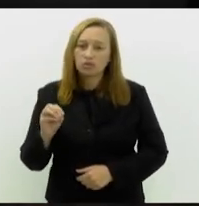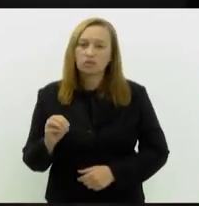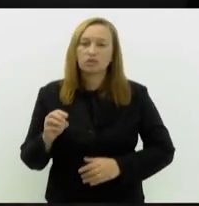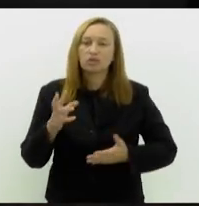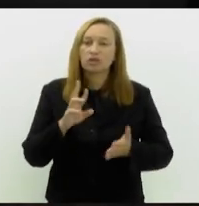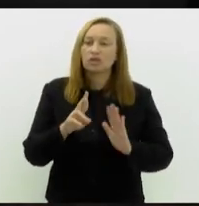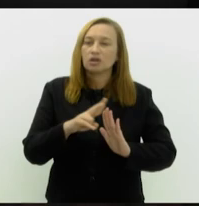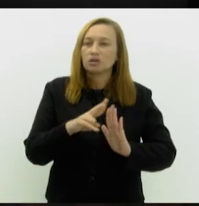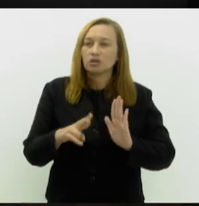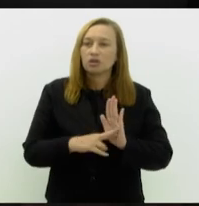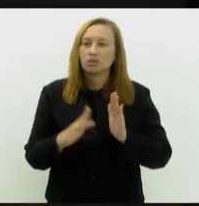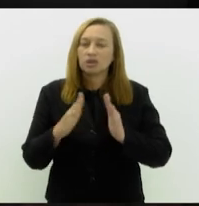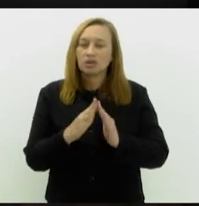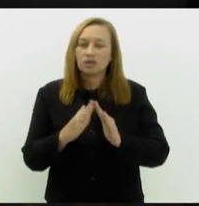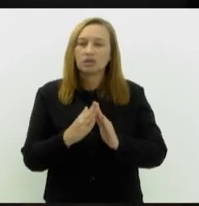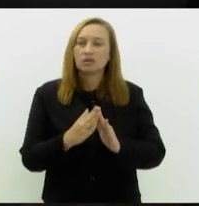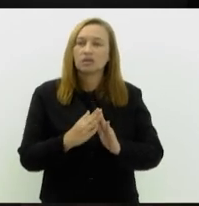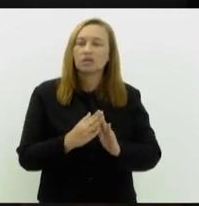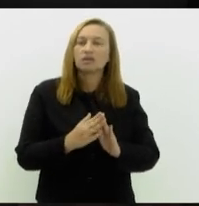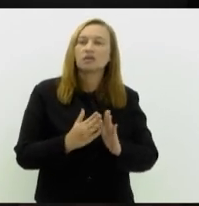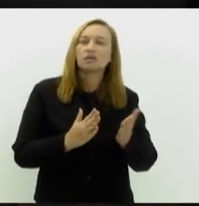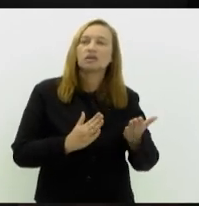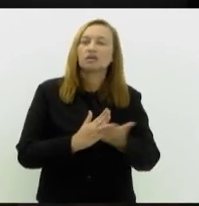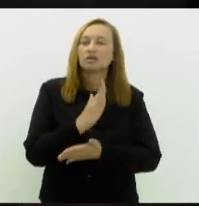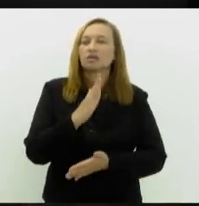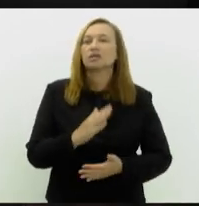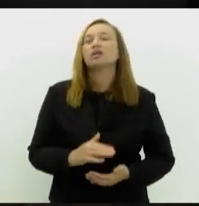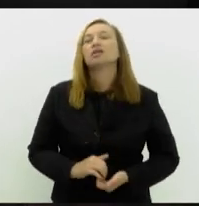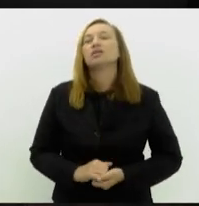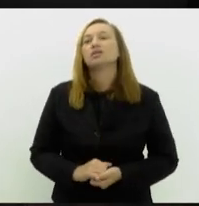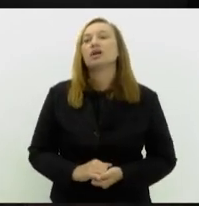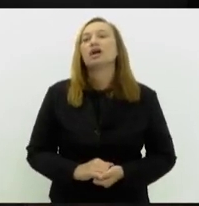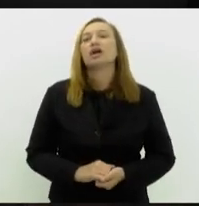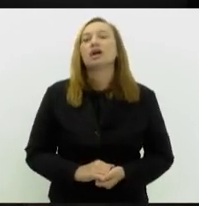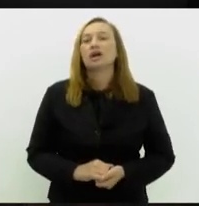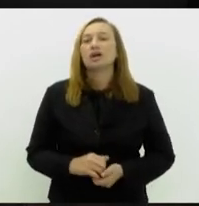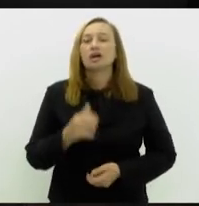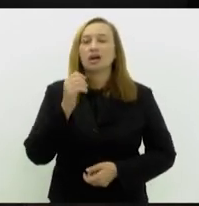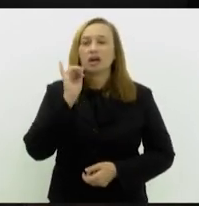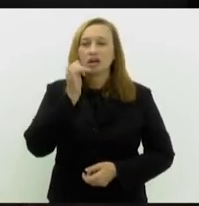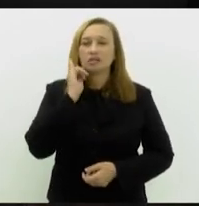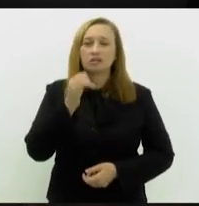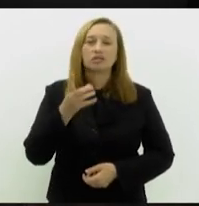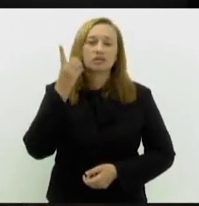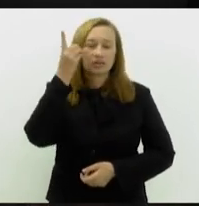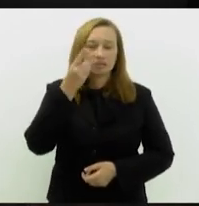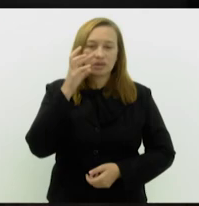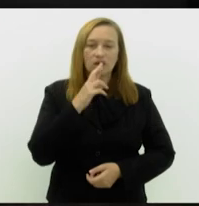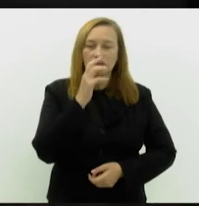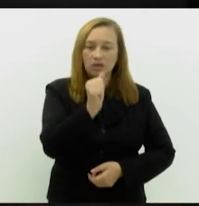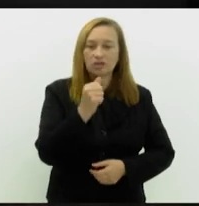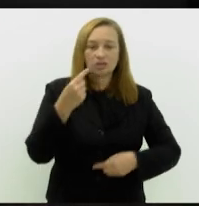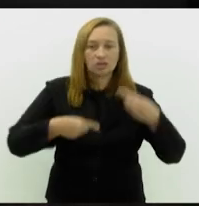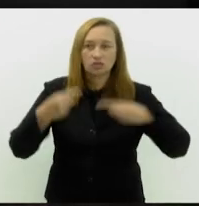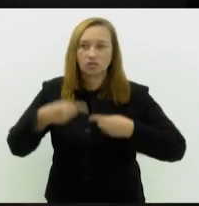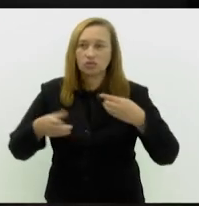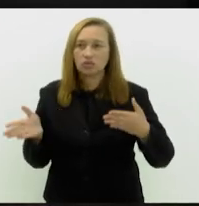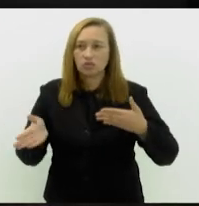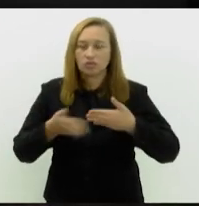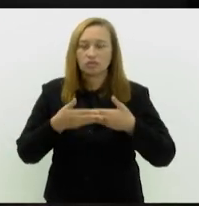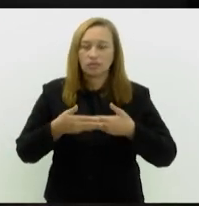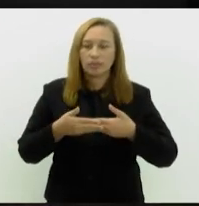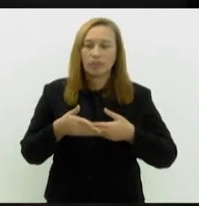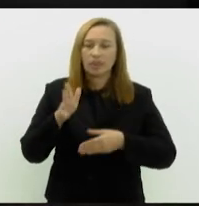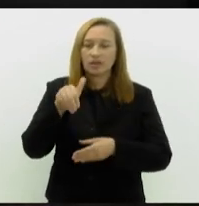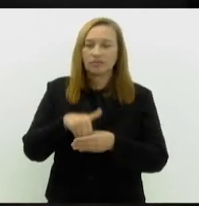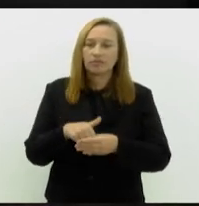normas internas e proposições externas, favorável. Relator, deputado Rodrigo Amorim. Em discussão, não havendo o que queira discutir,